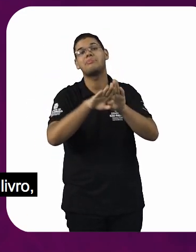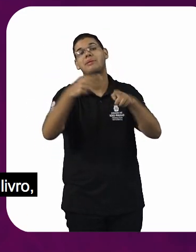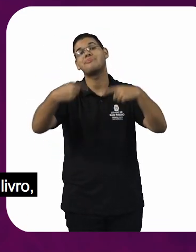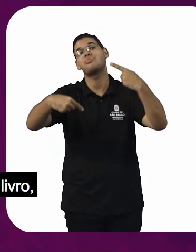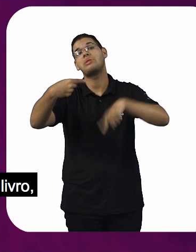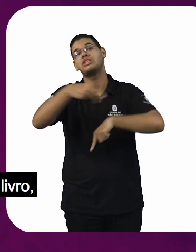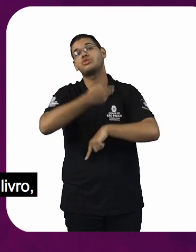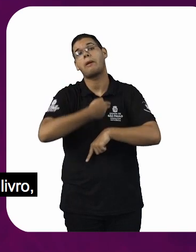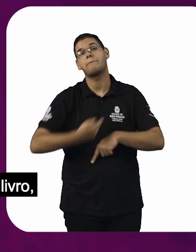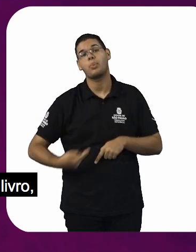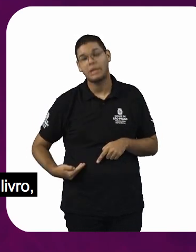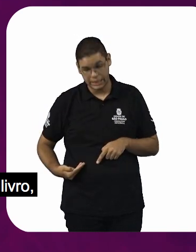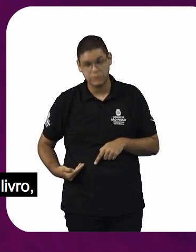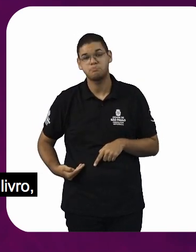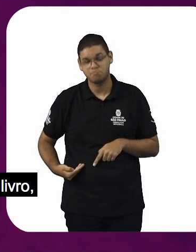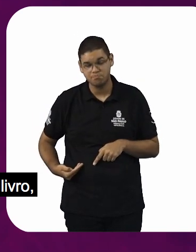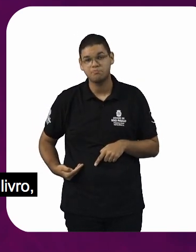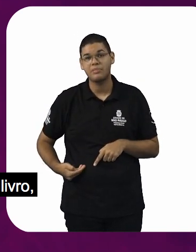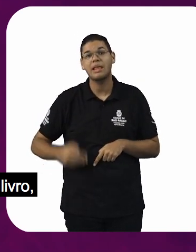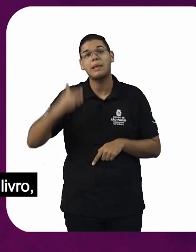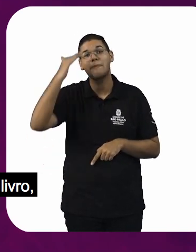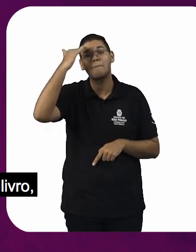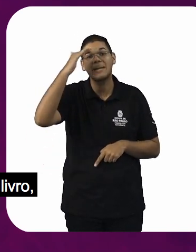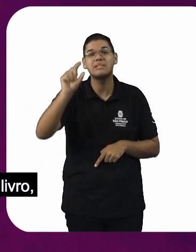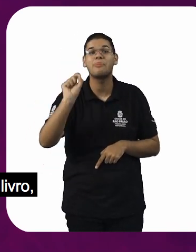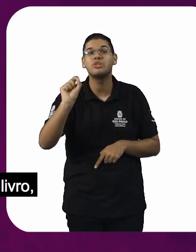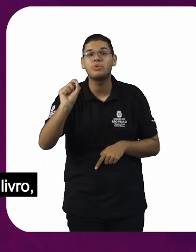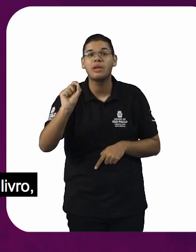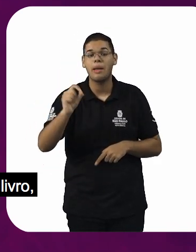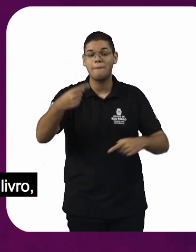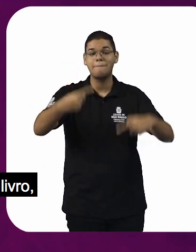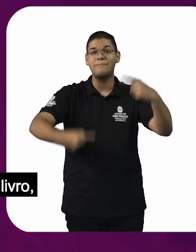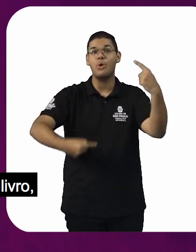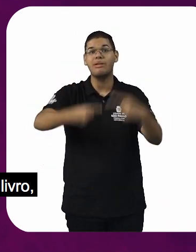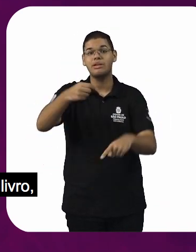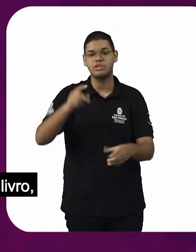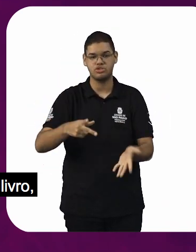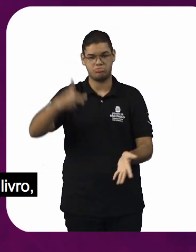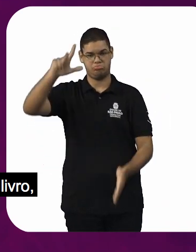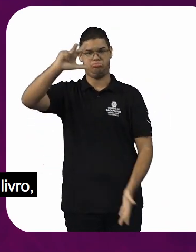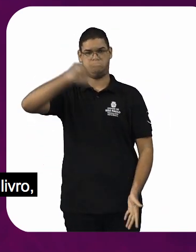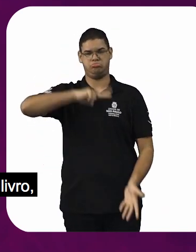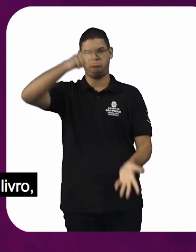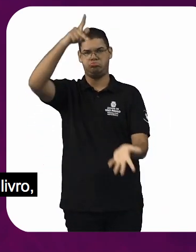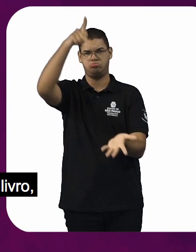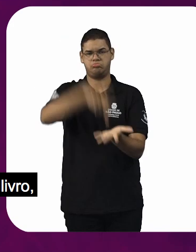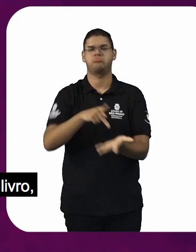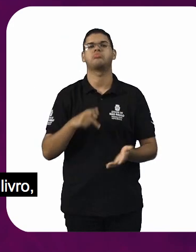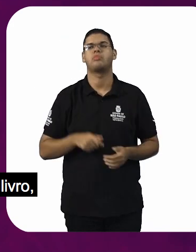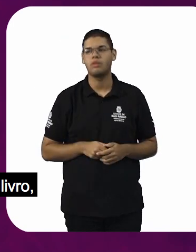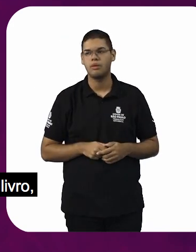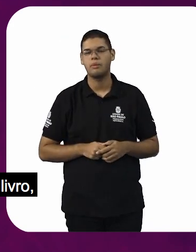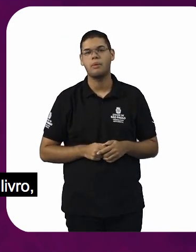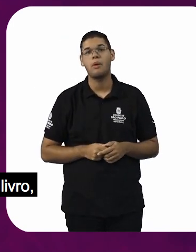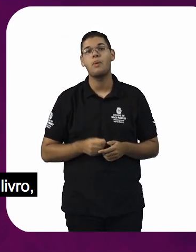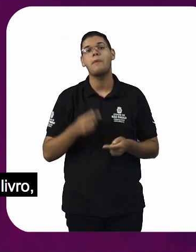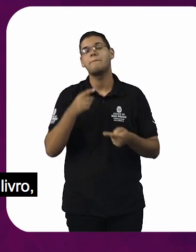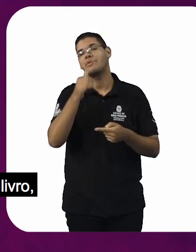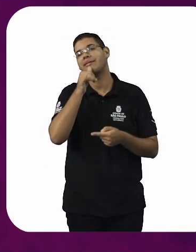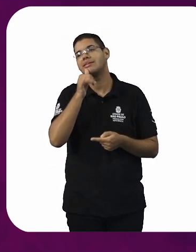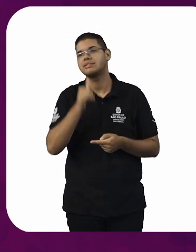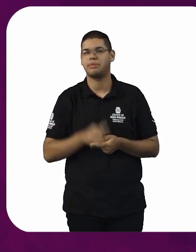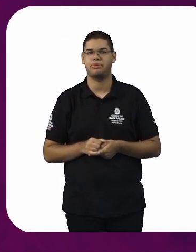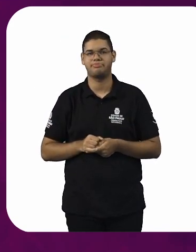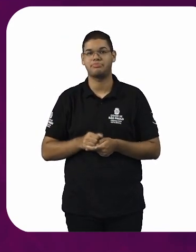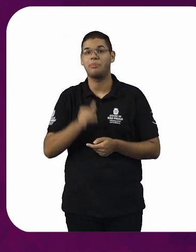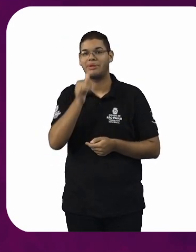e, principalmente, políticas de permanência. Porque não adianta você dar acesso à universidade quando o universitário não